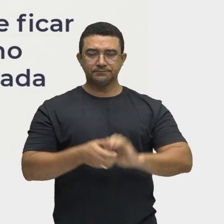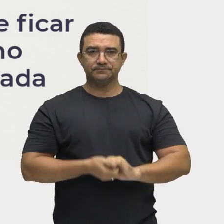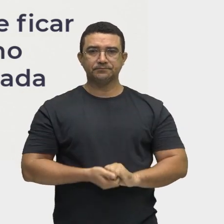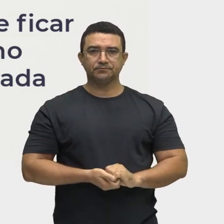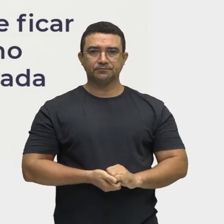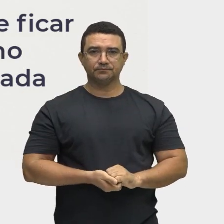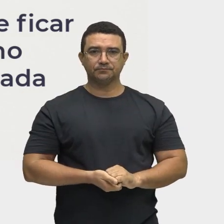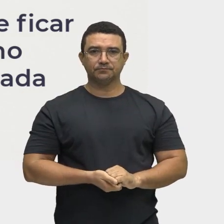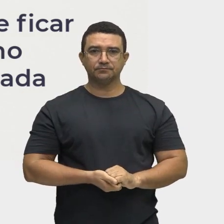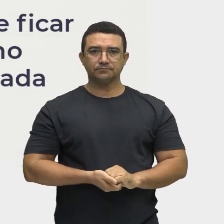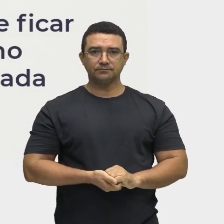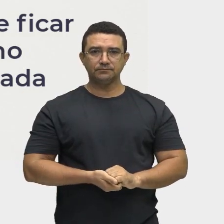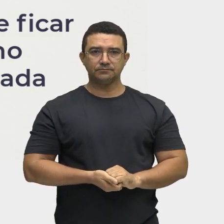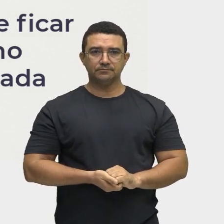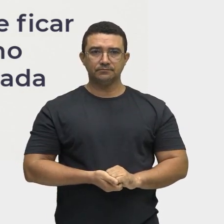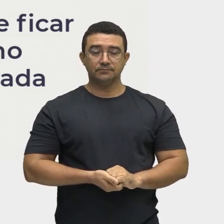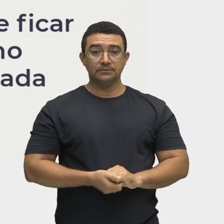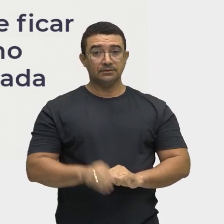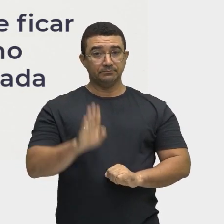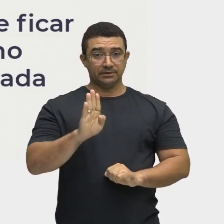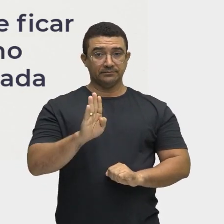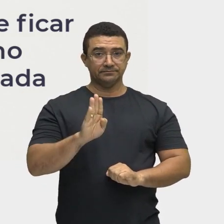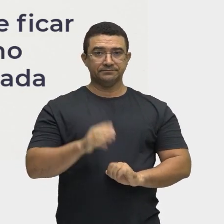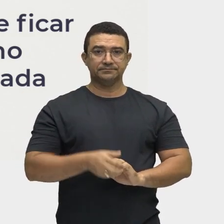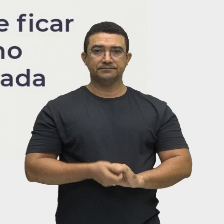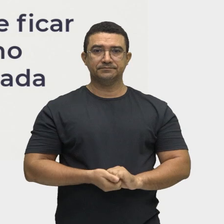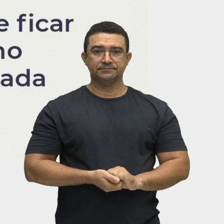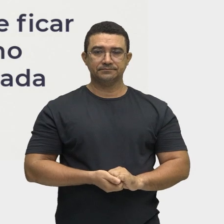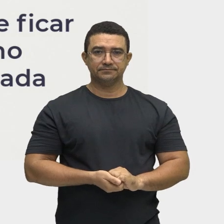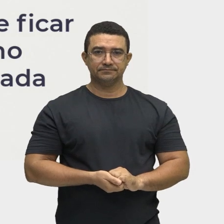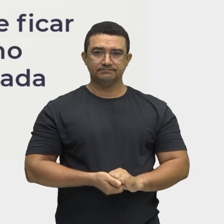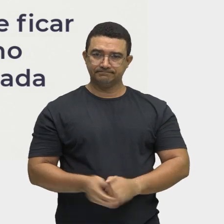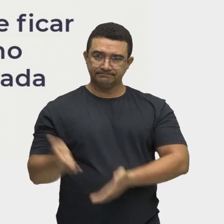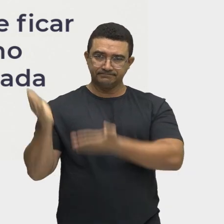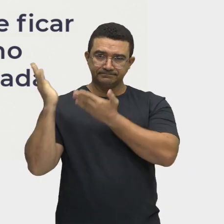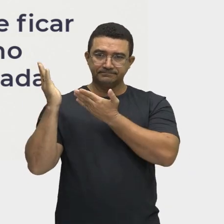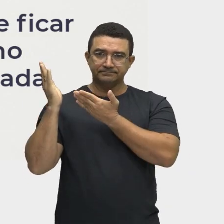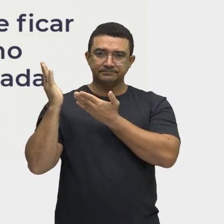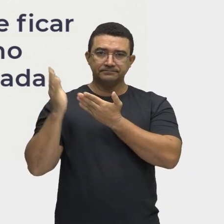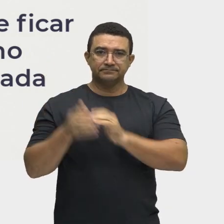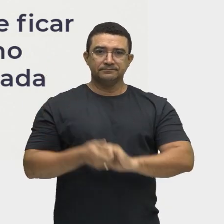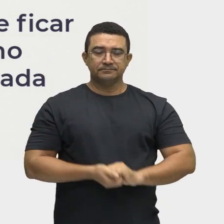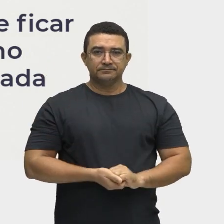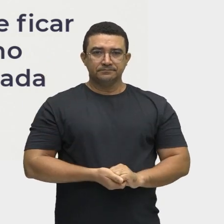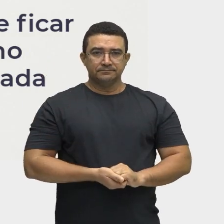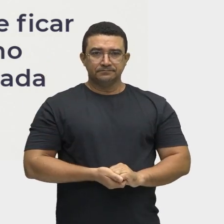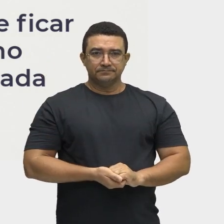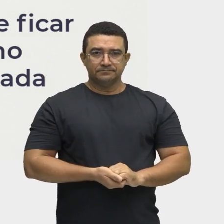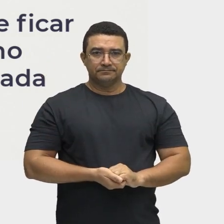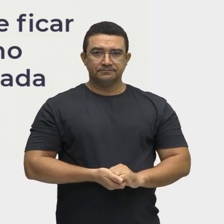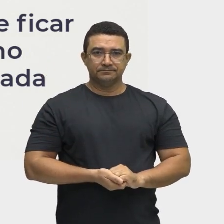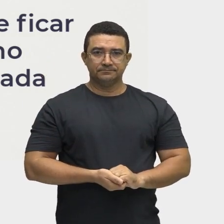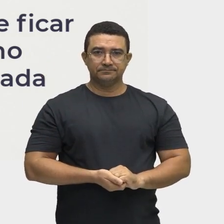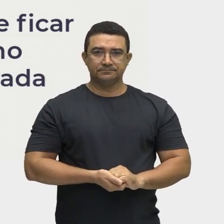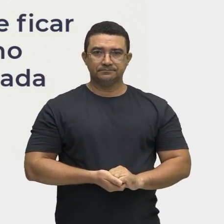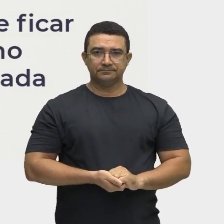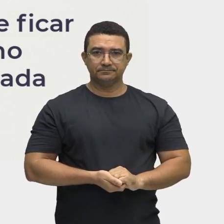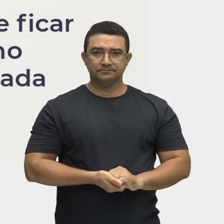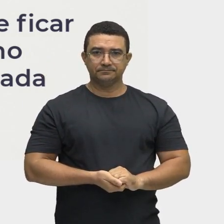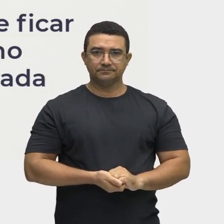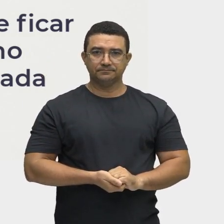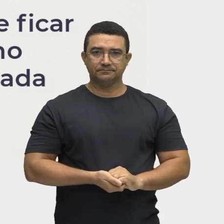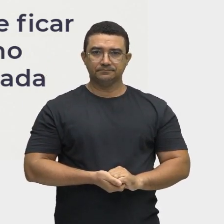Where do you live? Letra B, when, arrive, they, do. Então, novamente, WH word